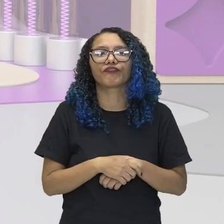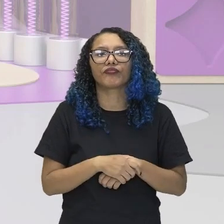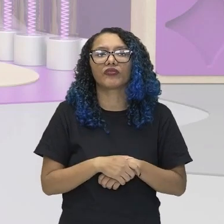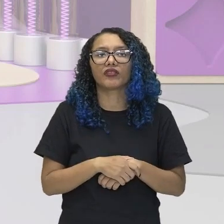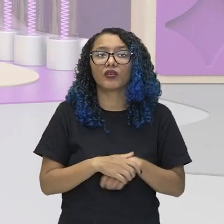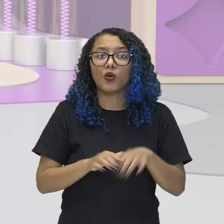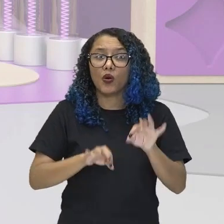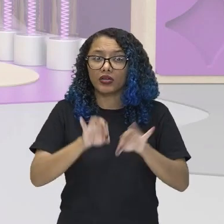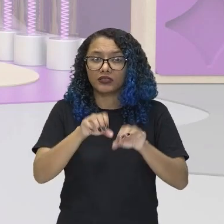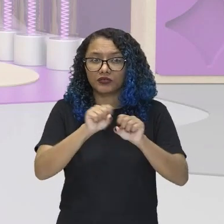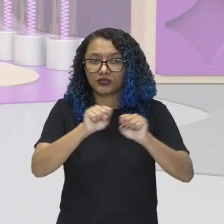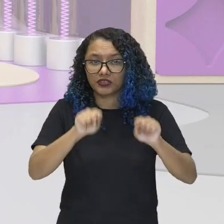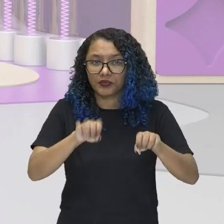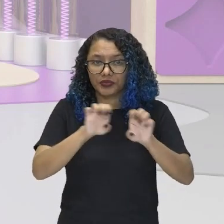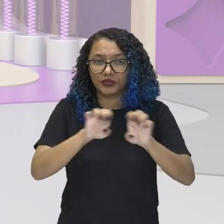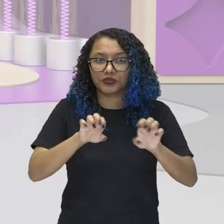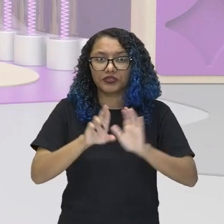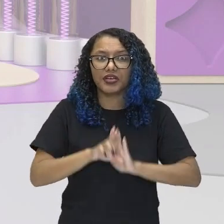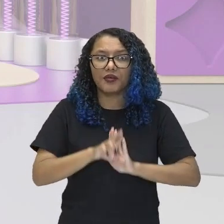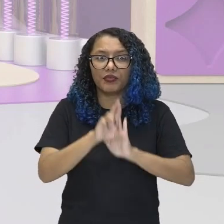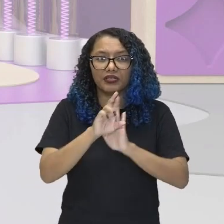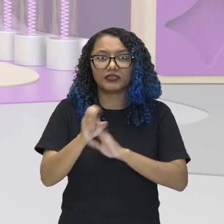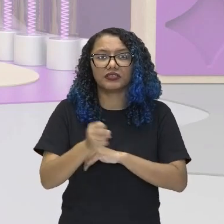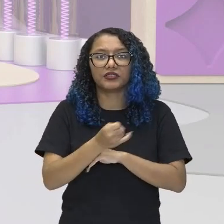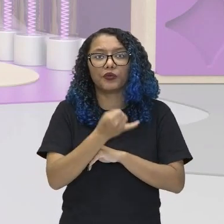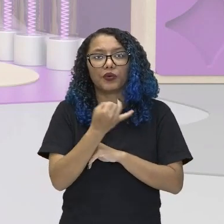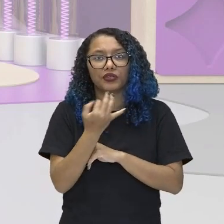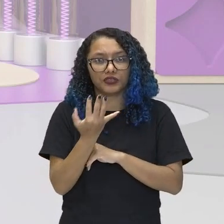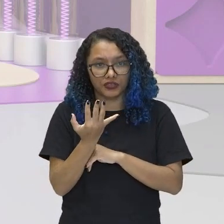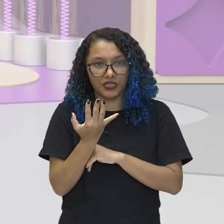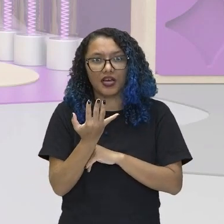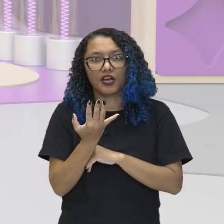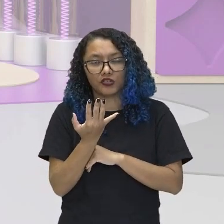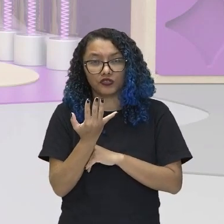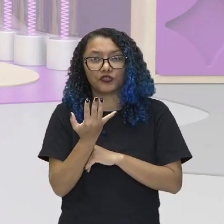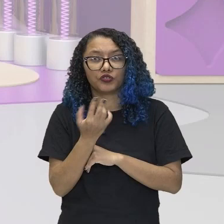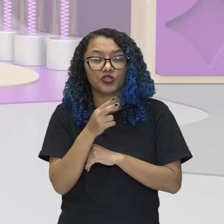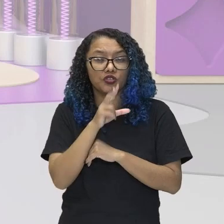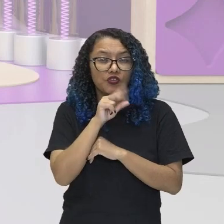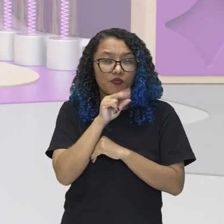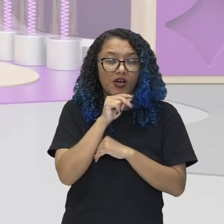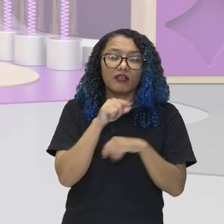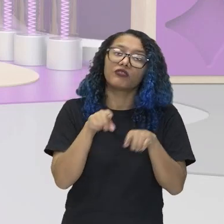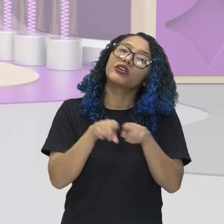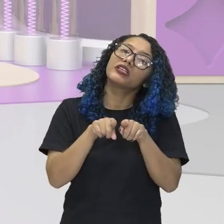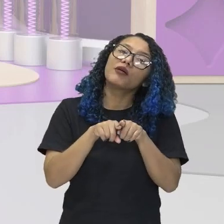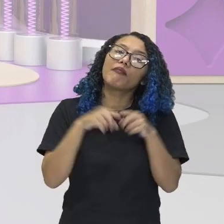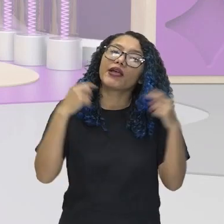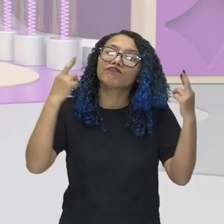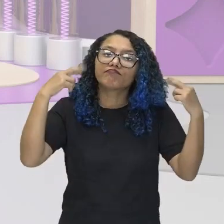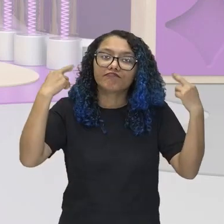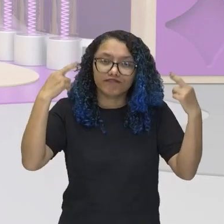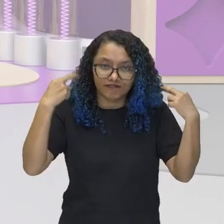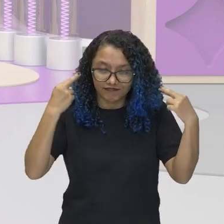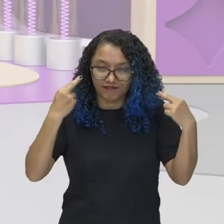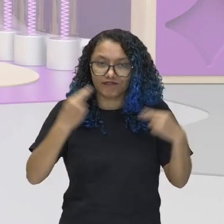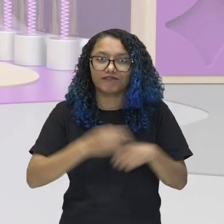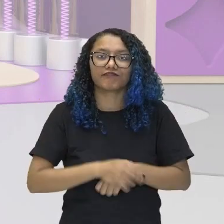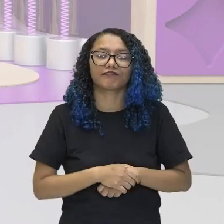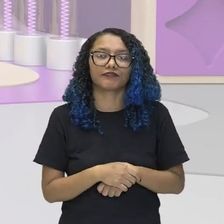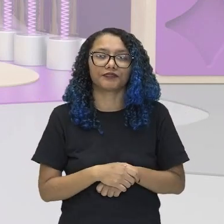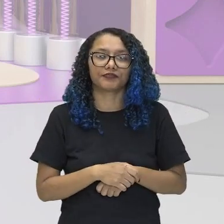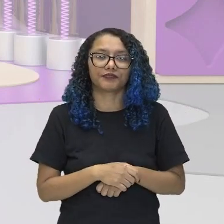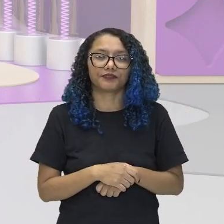ovelhas e pátio do sítio. Olha só que coisa interessante, né? Foi colocada